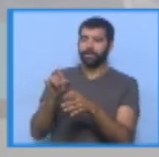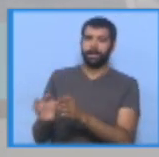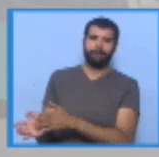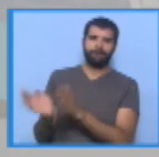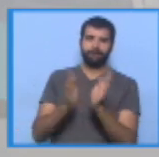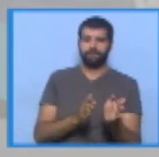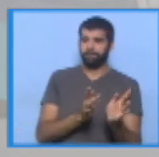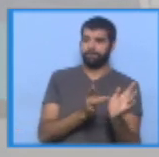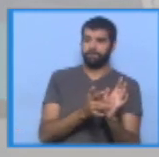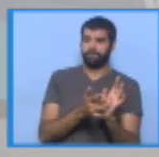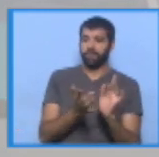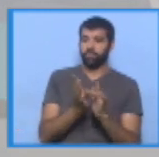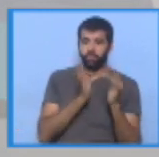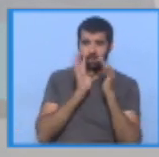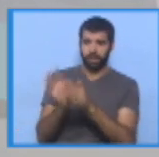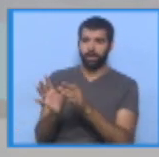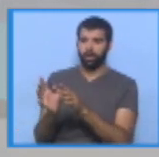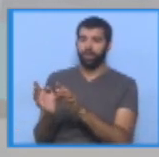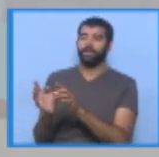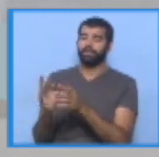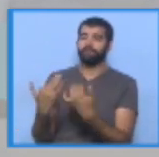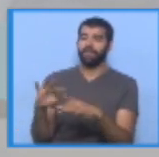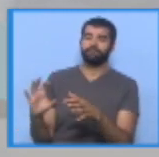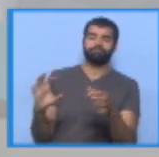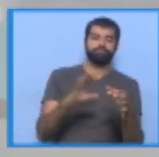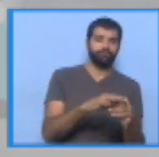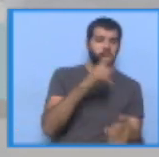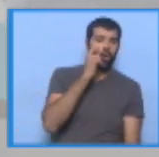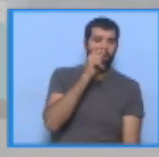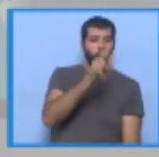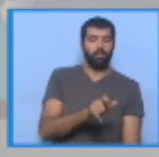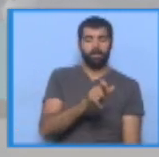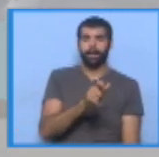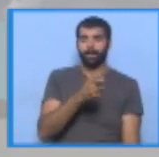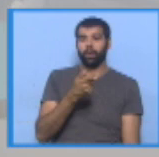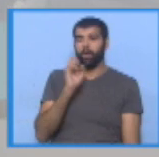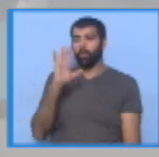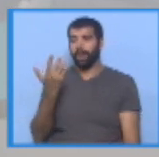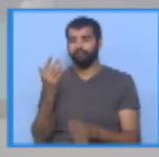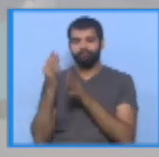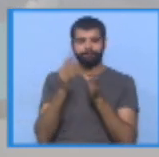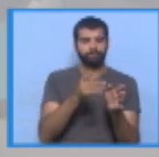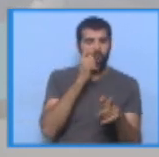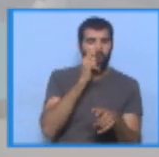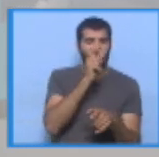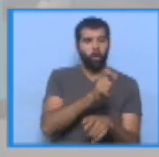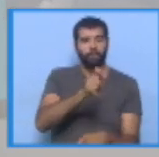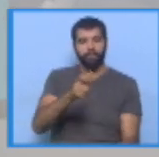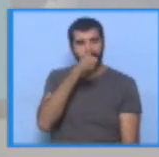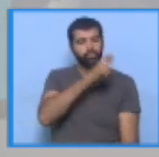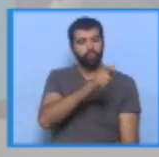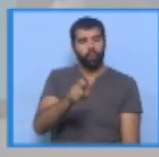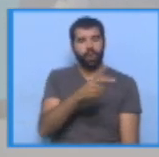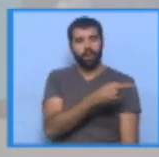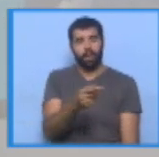seja, centrada em Cristo, voltada para o homem. E ao voltar-se para o homem, para aqueles homens, para aquelas pessoas